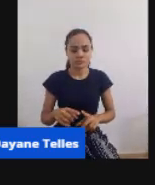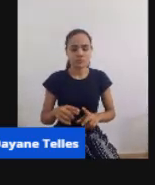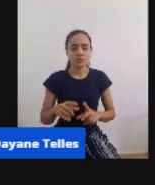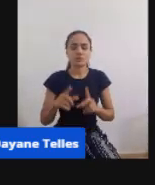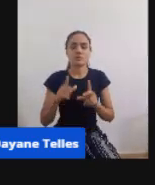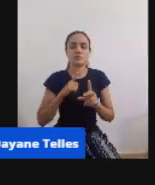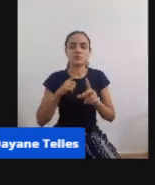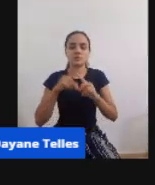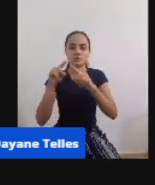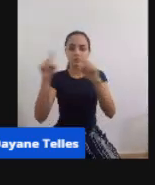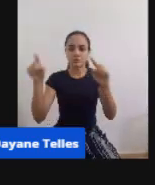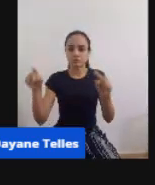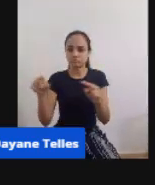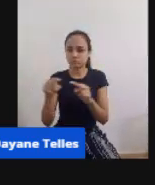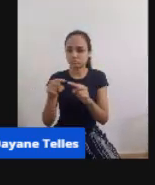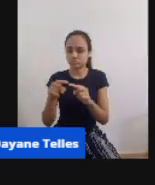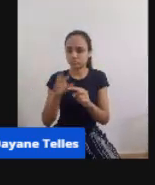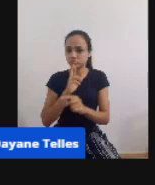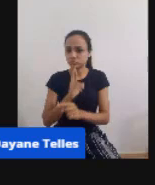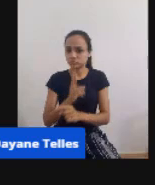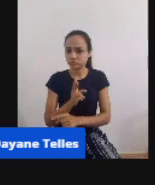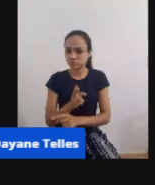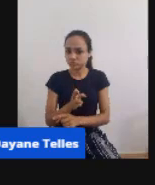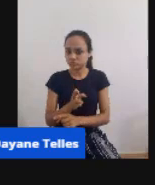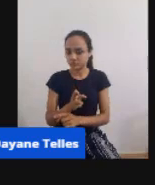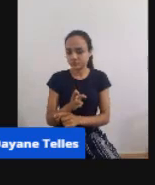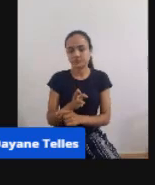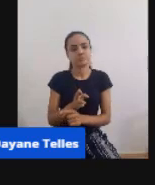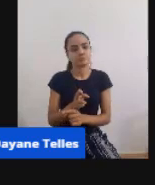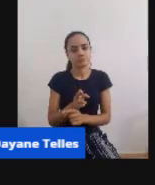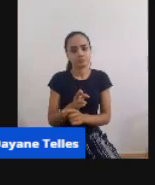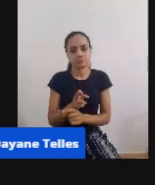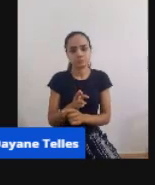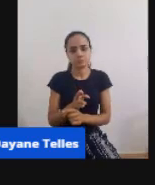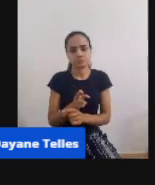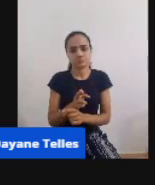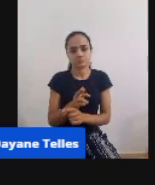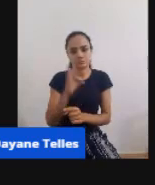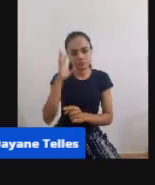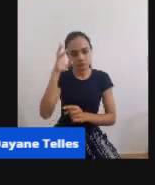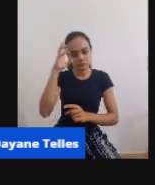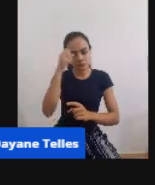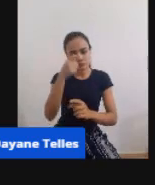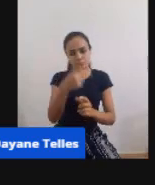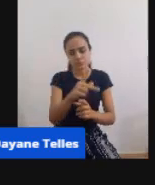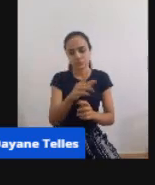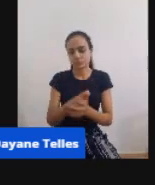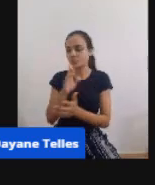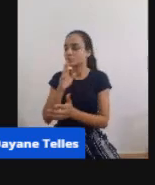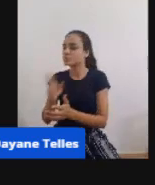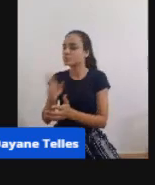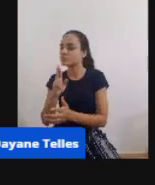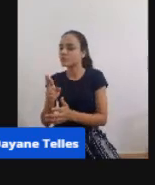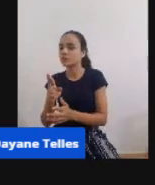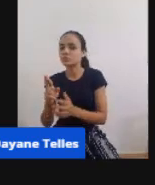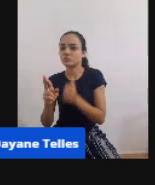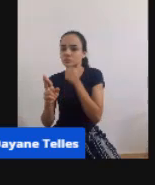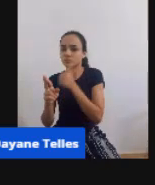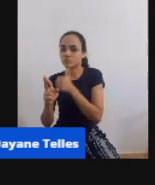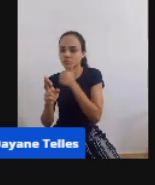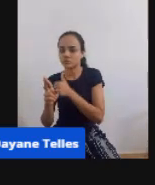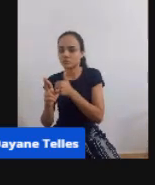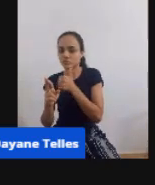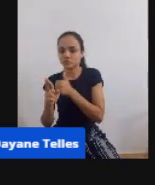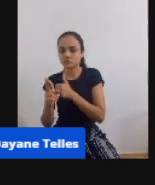de Mariana serão em relação às perguntas feitas pelo Carlos e as respostas de Carlos serão em relação às perguntas